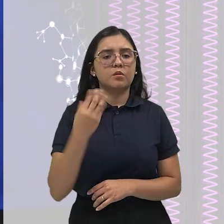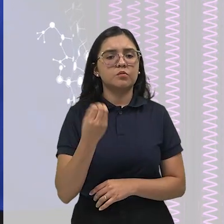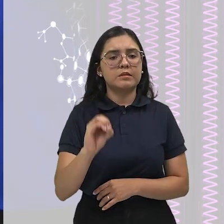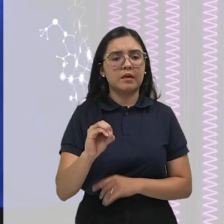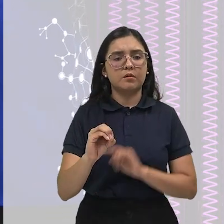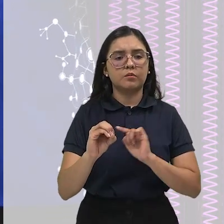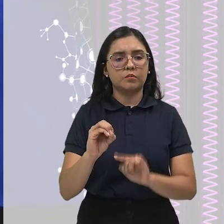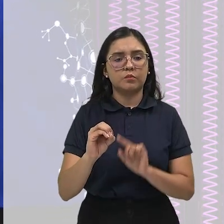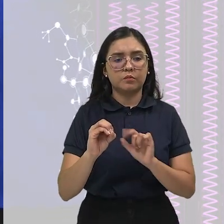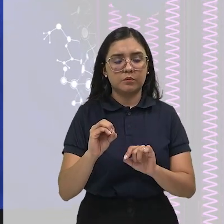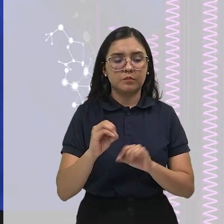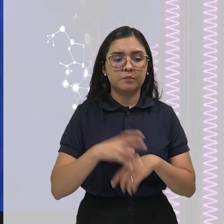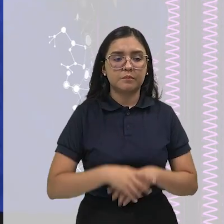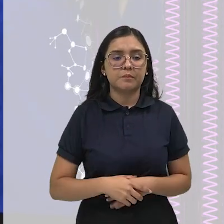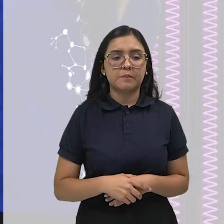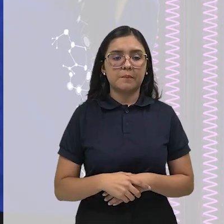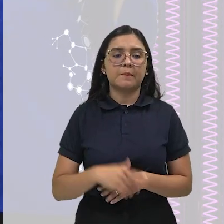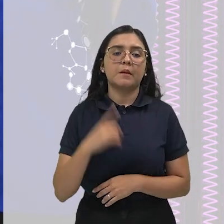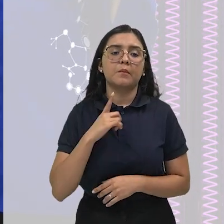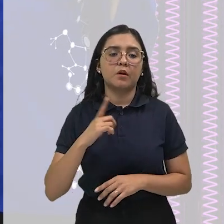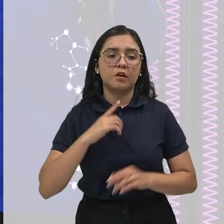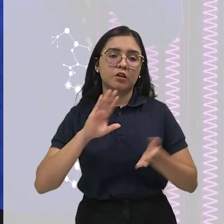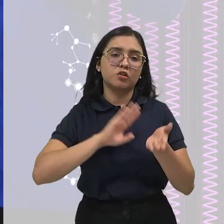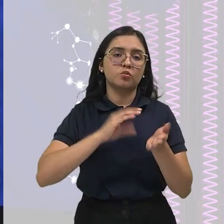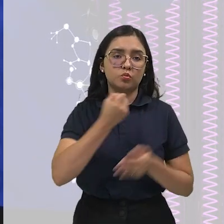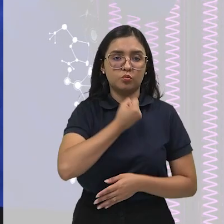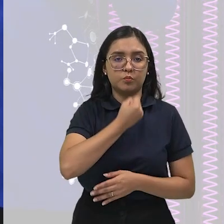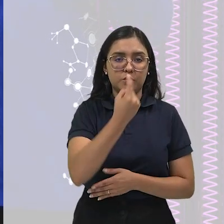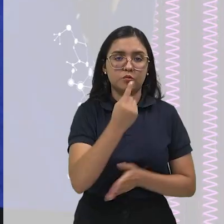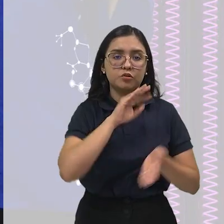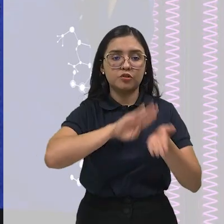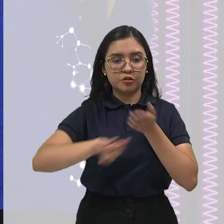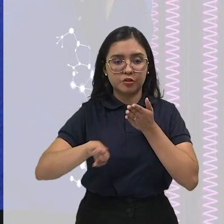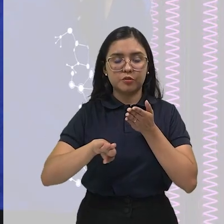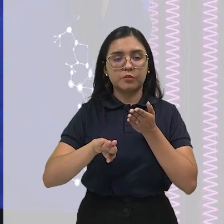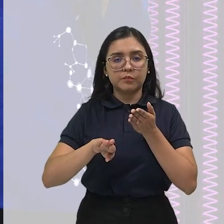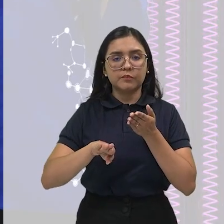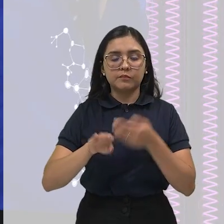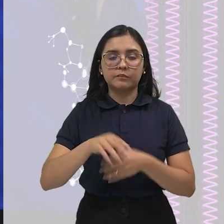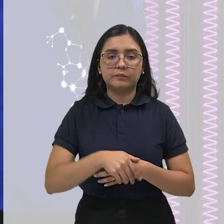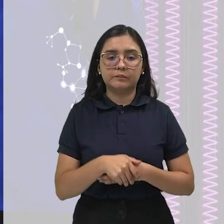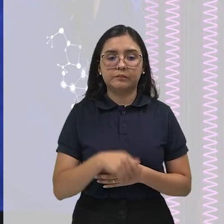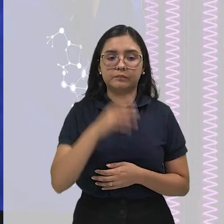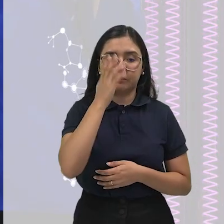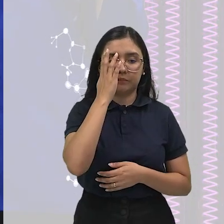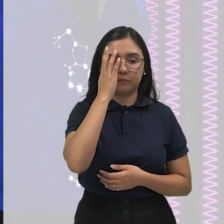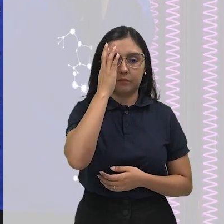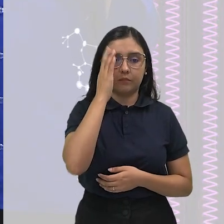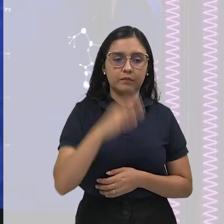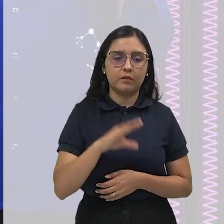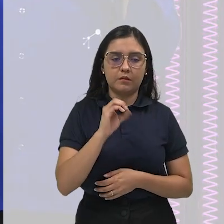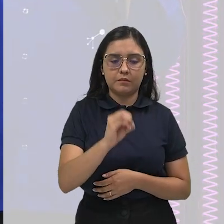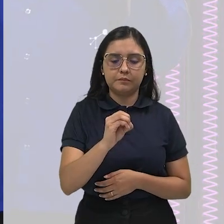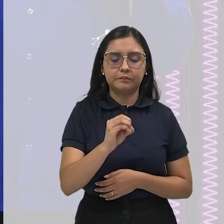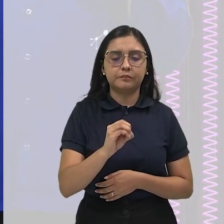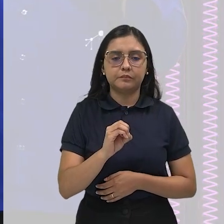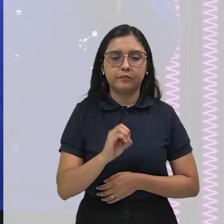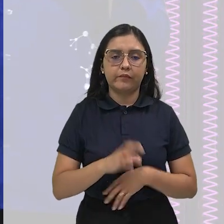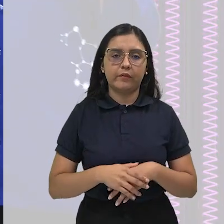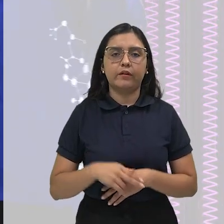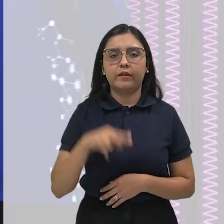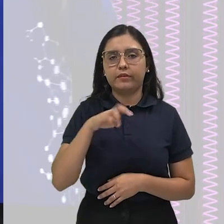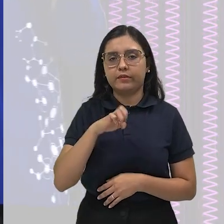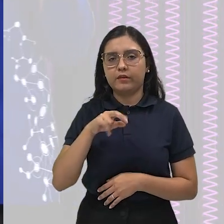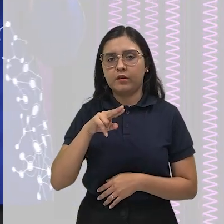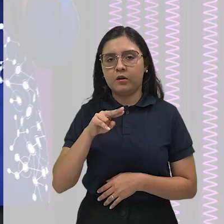Porque a parte inteira foi retirada, certo? Nós identificamos a parte inteira. Então, o zero aí, como é um elemento